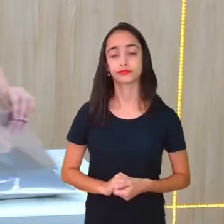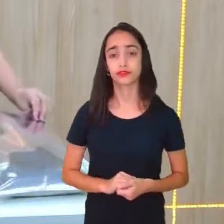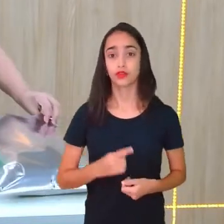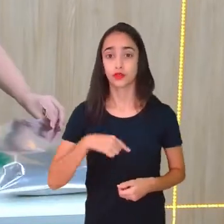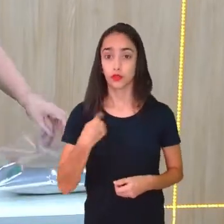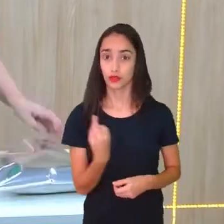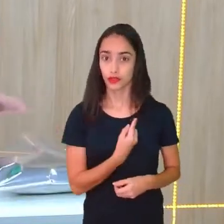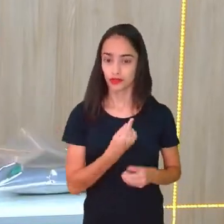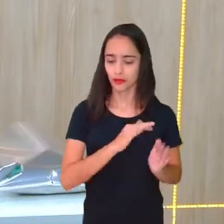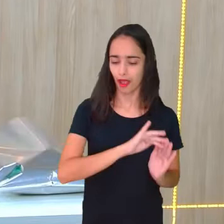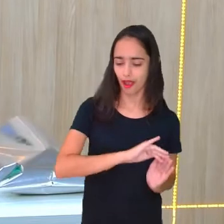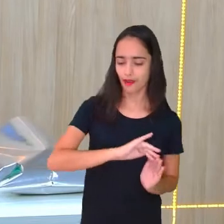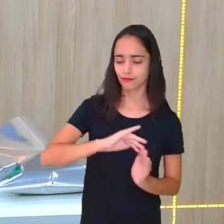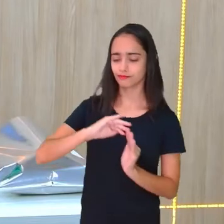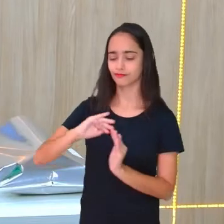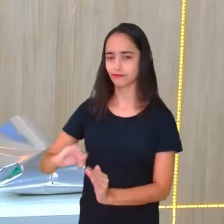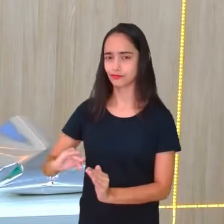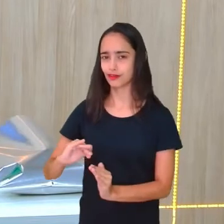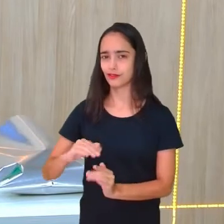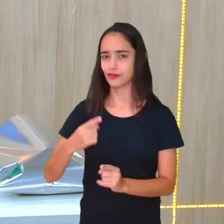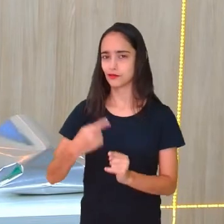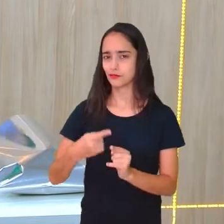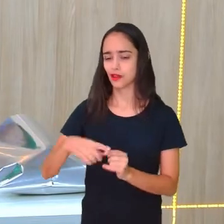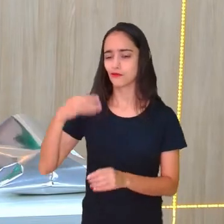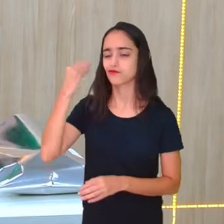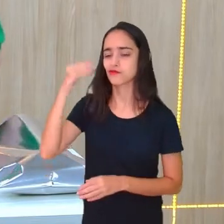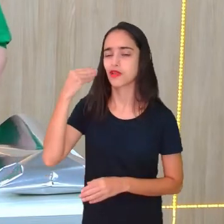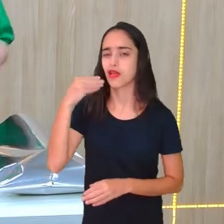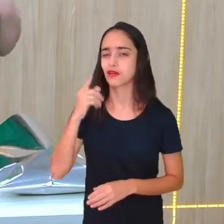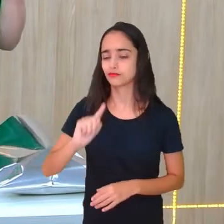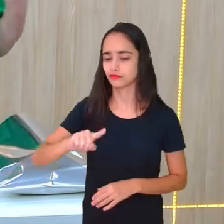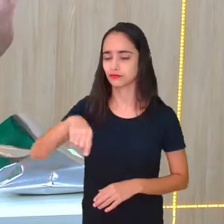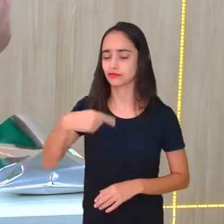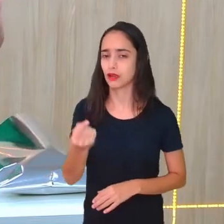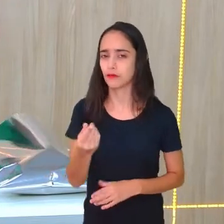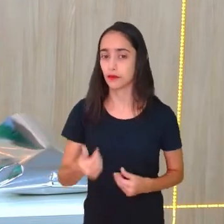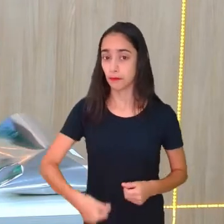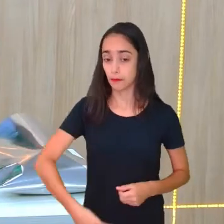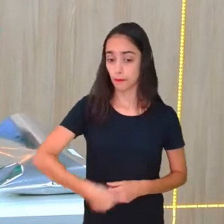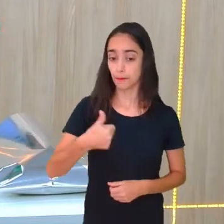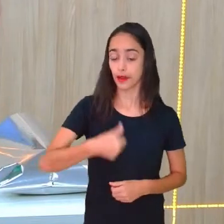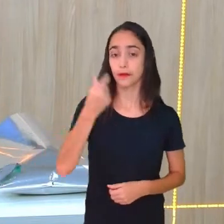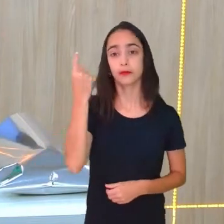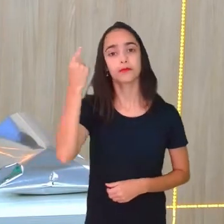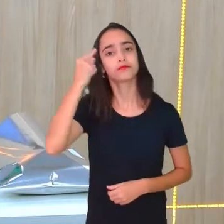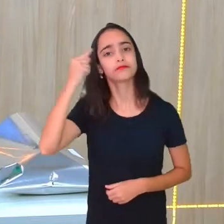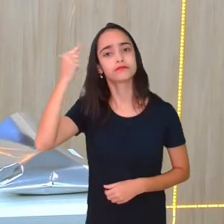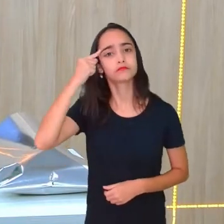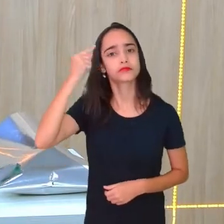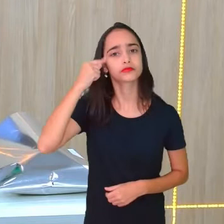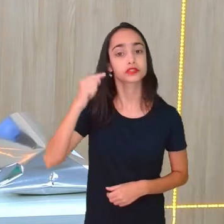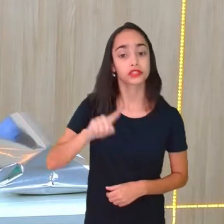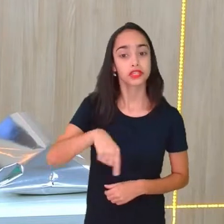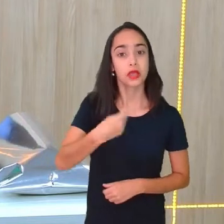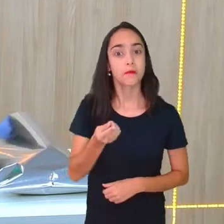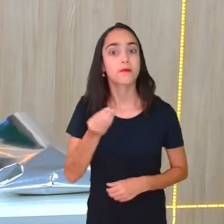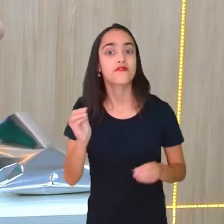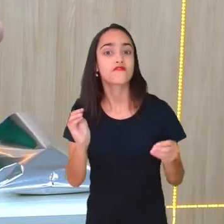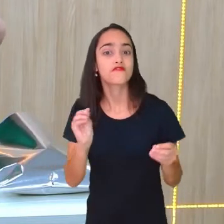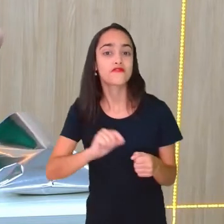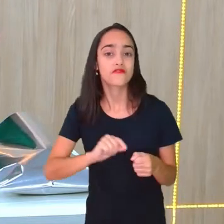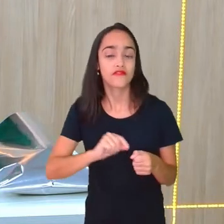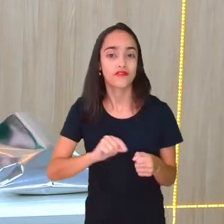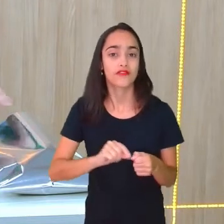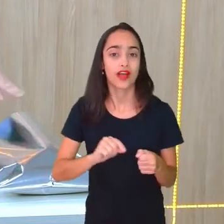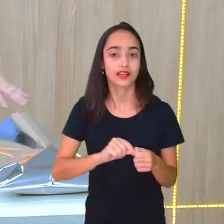deixar aqui que o experimento a gente vem depois. Primeiro vamos pensar, né? Vamos pensar para depois a gente fazer